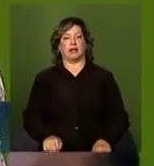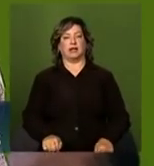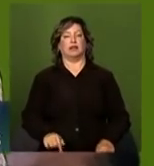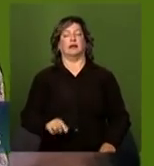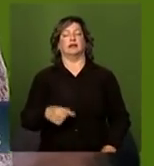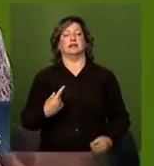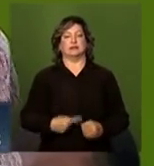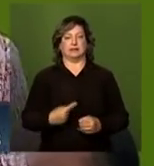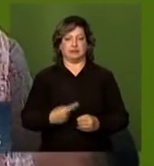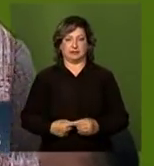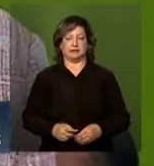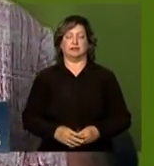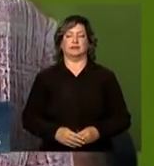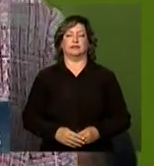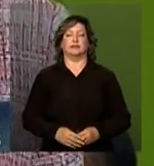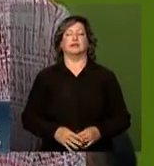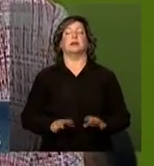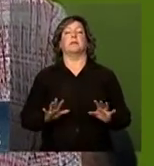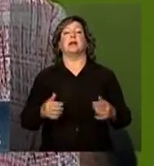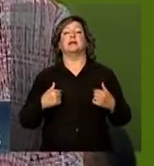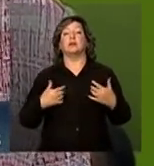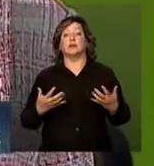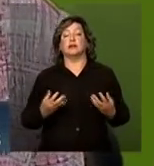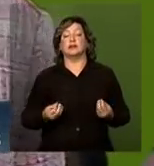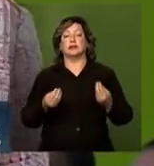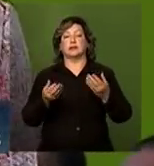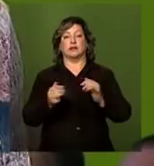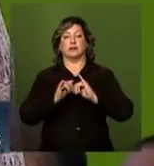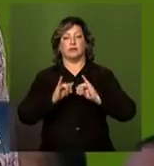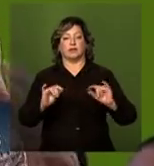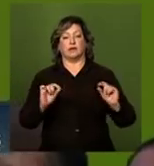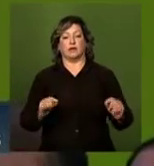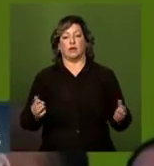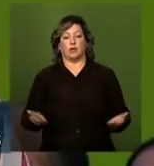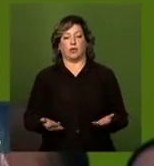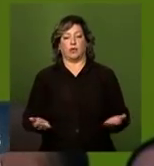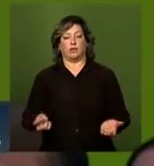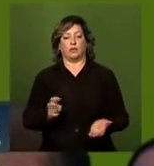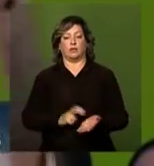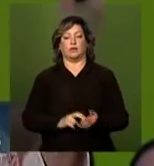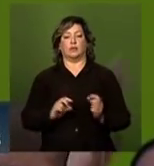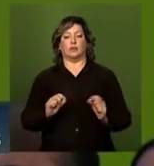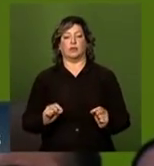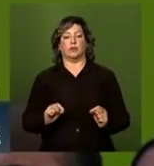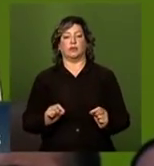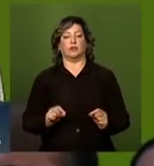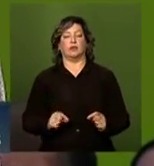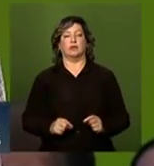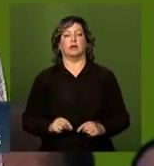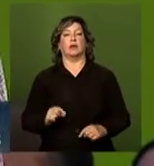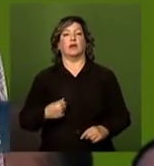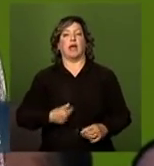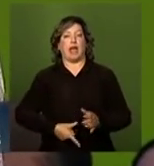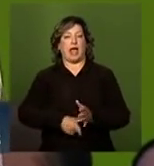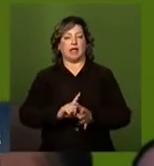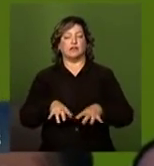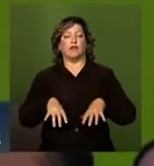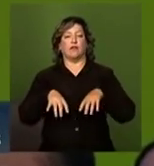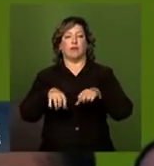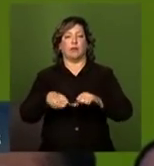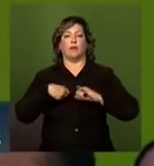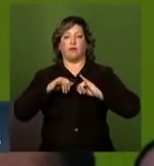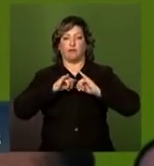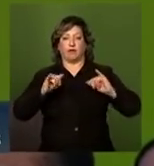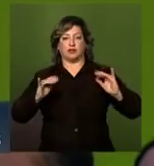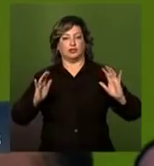Valadares mas eu queria deixar uma mensagem aqui nessa manhã dizendo o que eu falei com os formandos do Pronatec